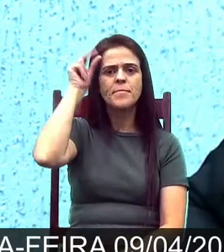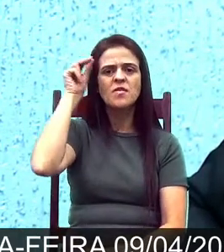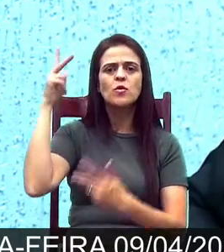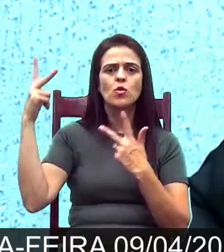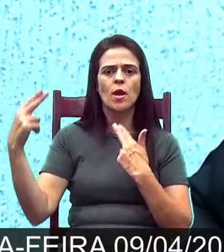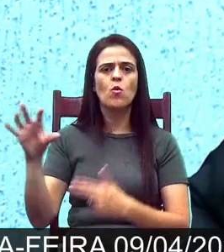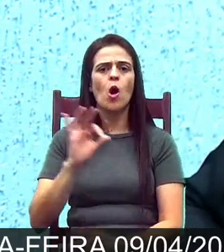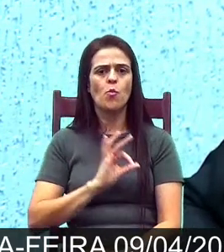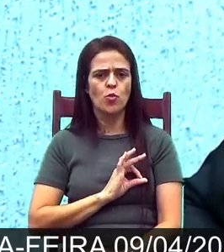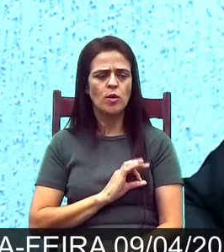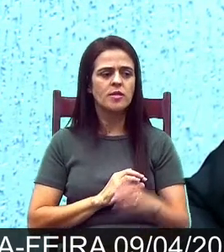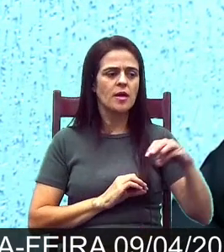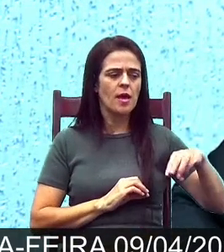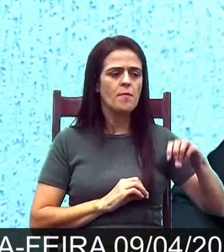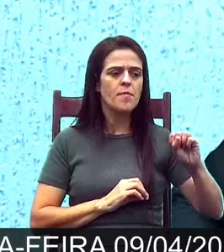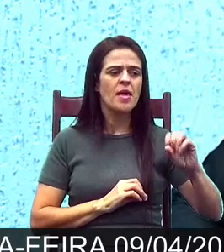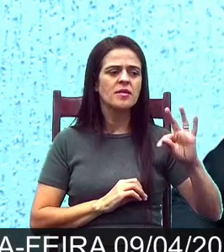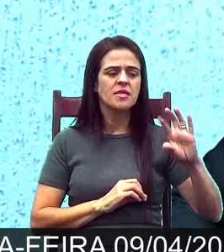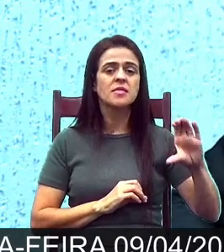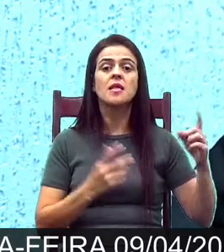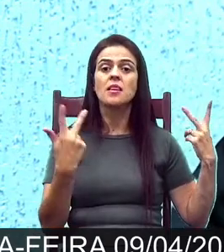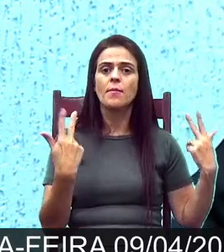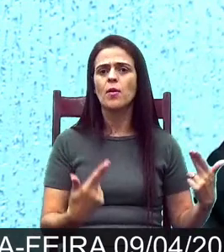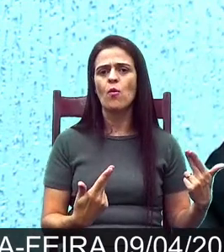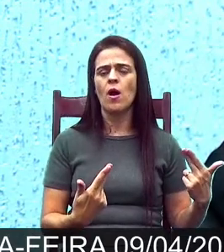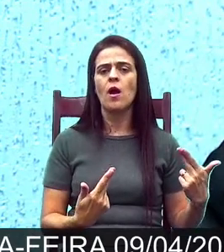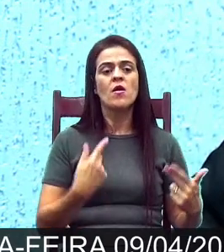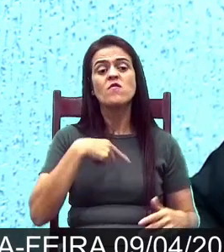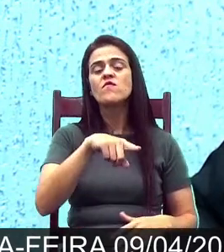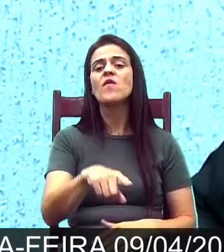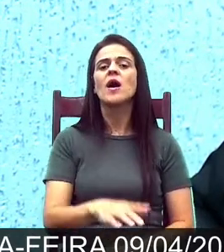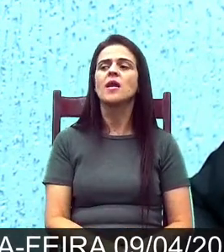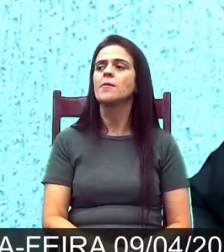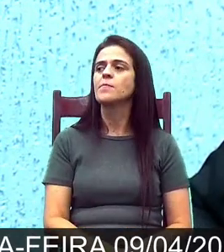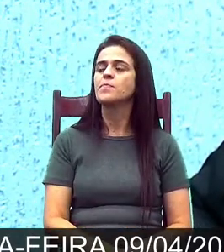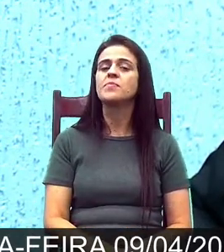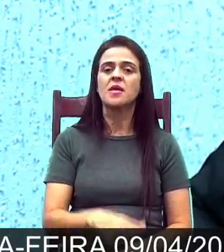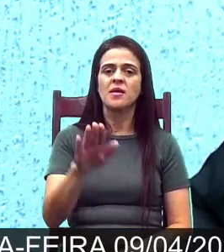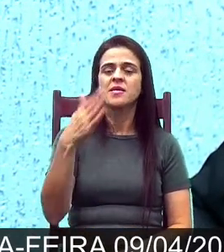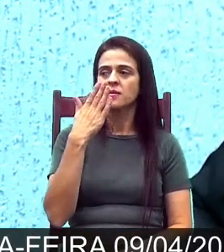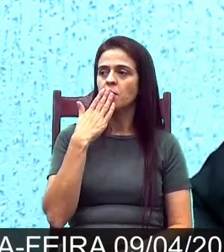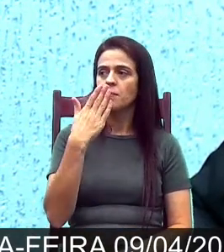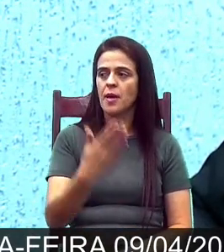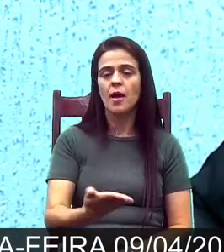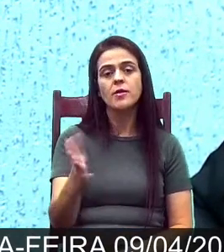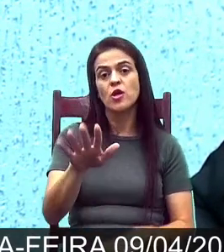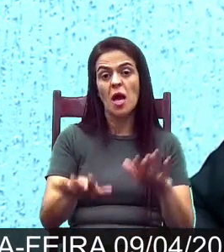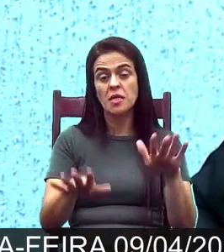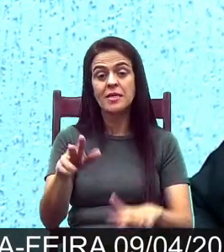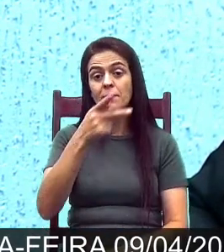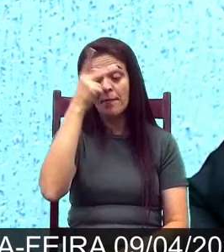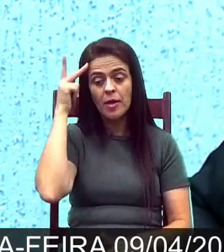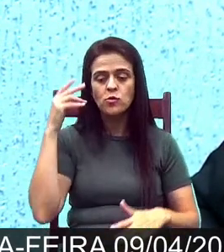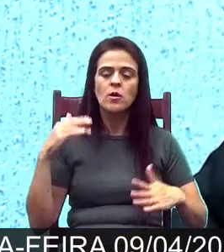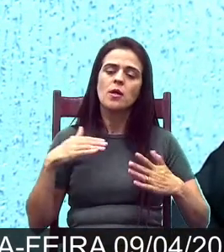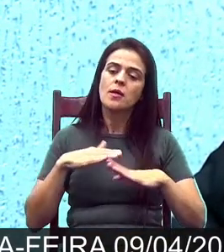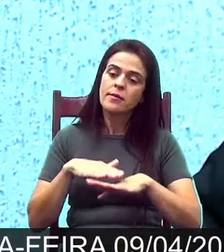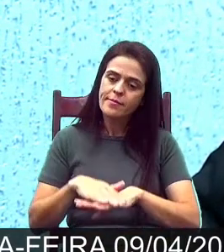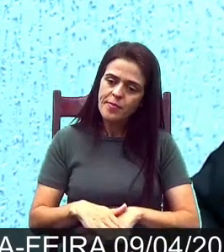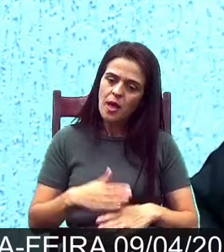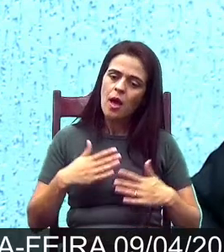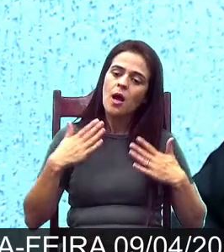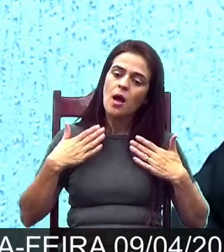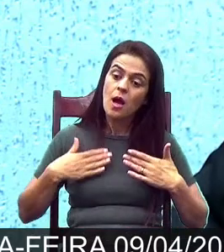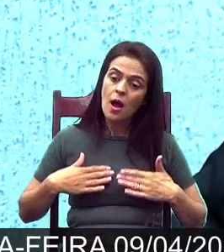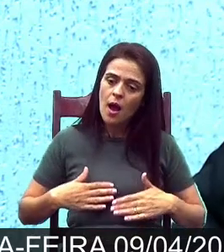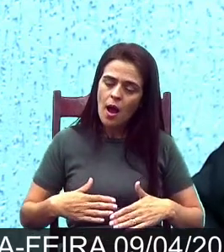polícia, a SMTC tem. Vai lá, tenha bom senso, e eu sei que pedir bom senso para ser humano é um fato